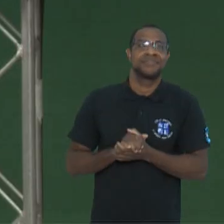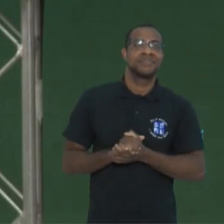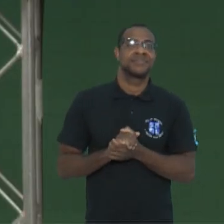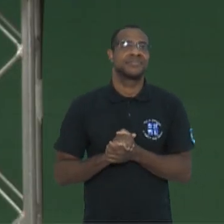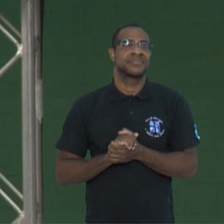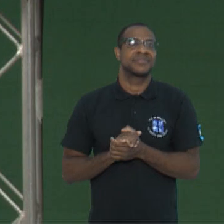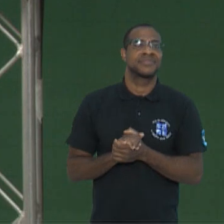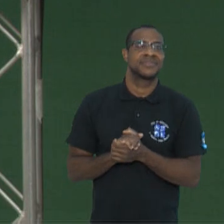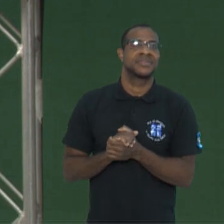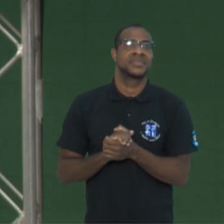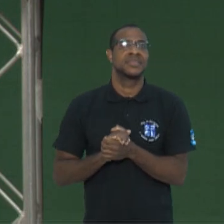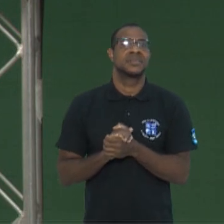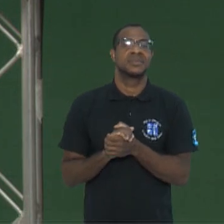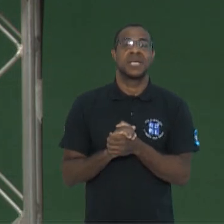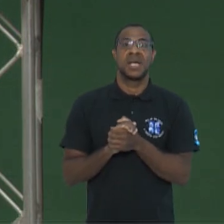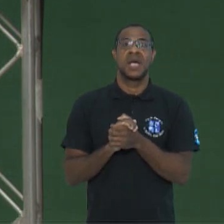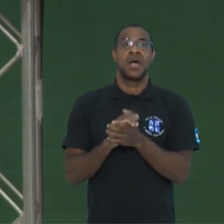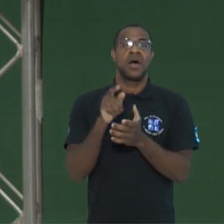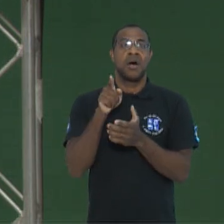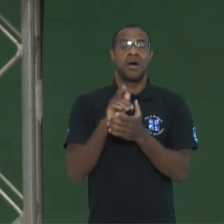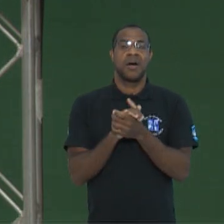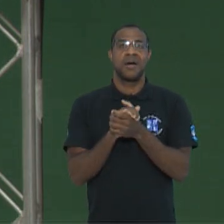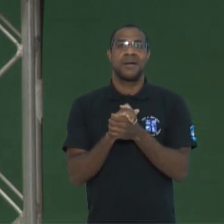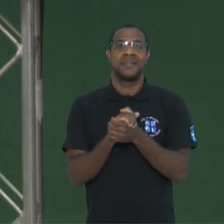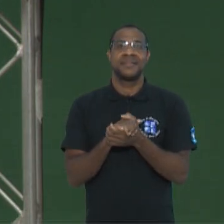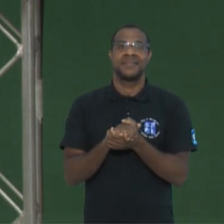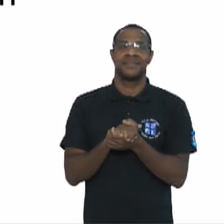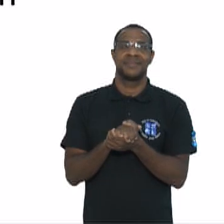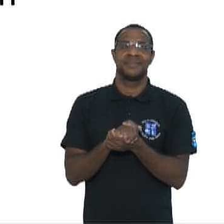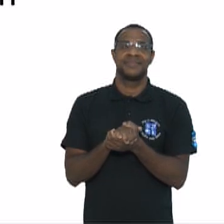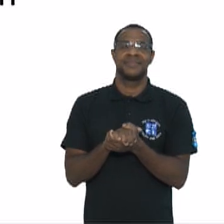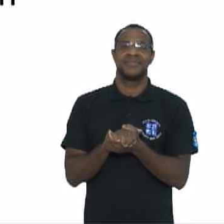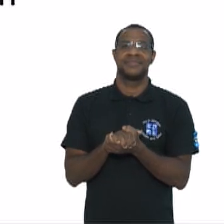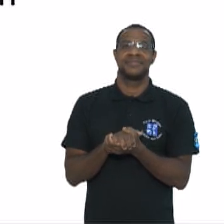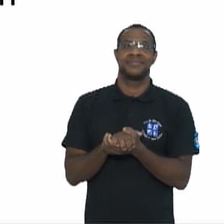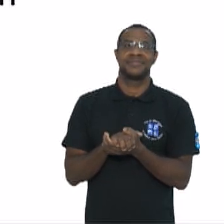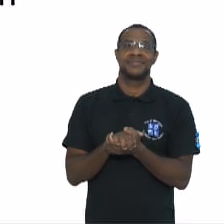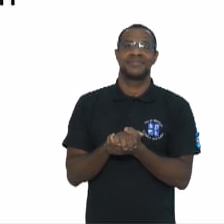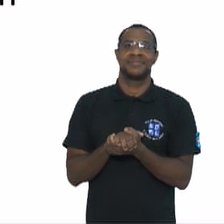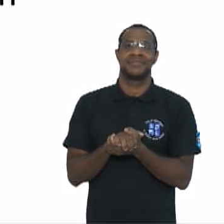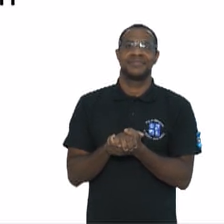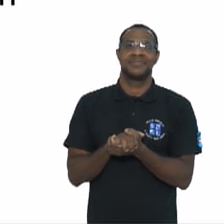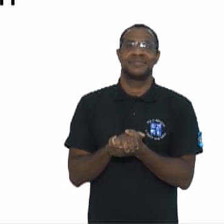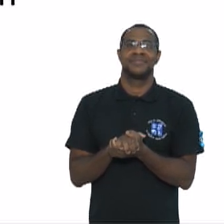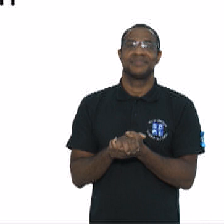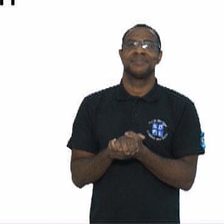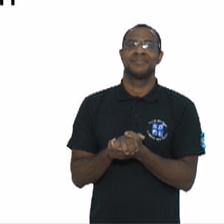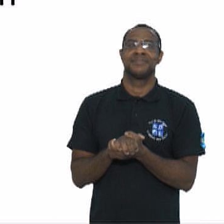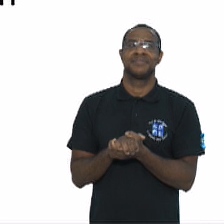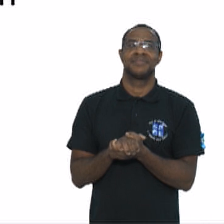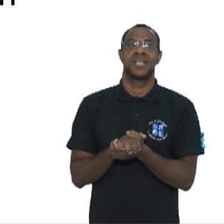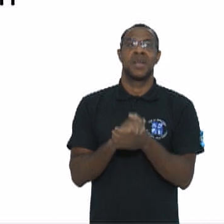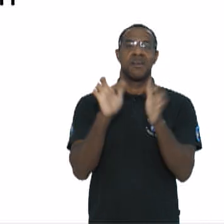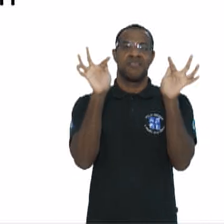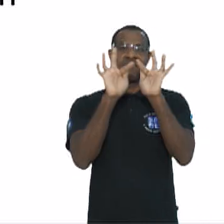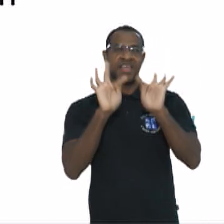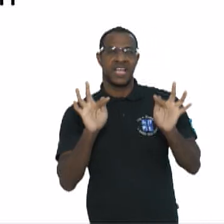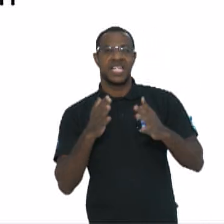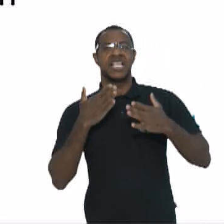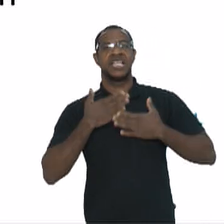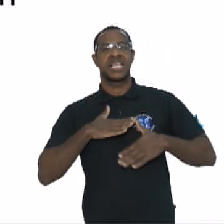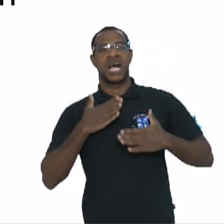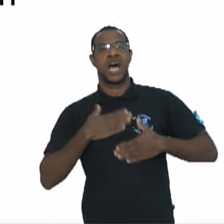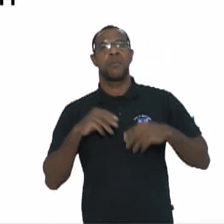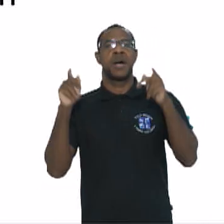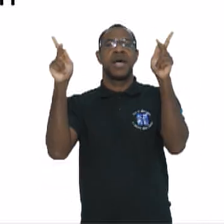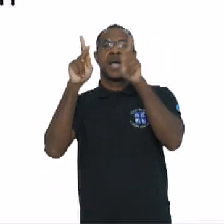lá. Happy, calm, peaceful are feelings in good way. Feliz, calmo, em